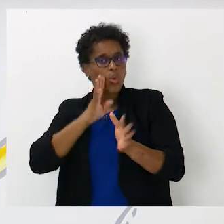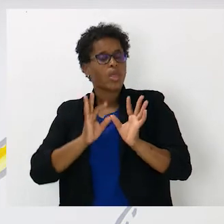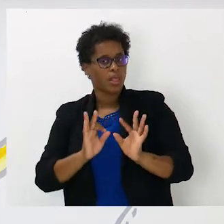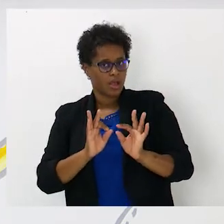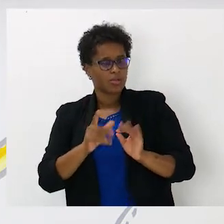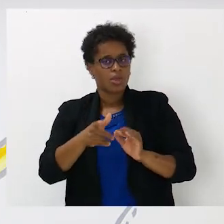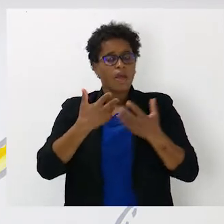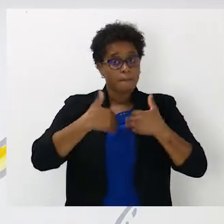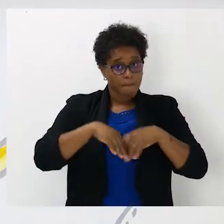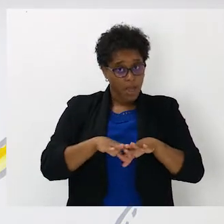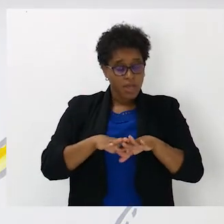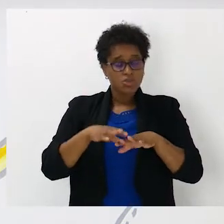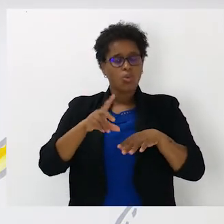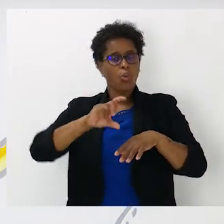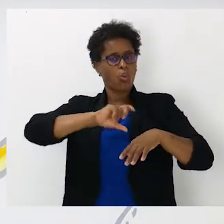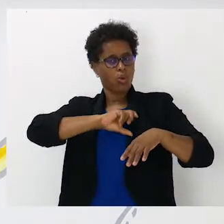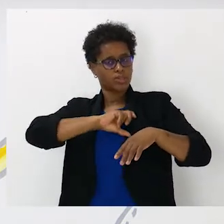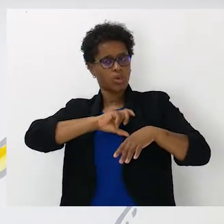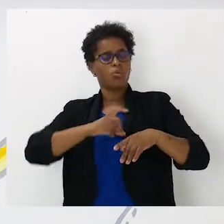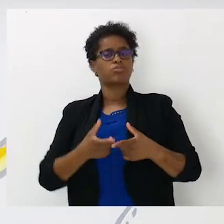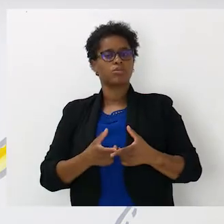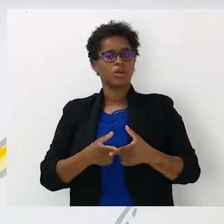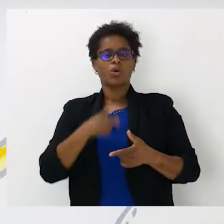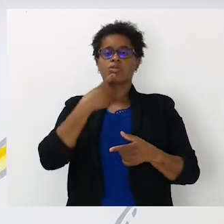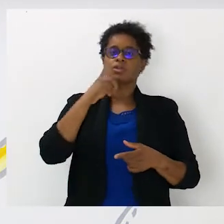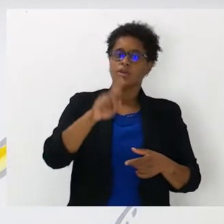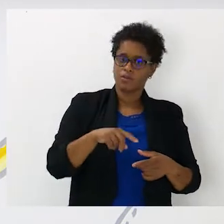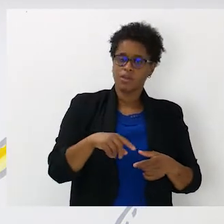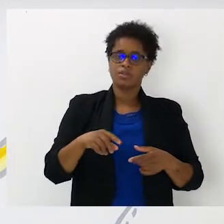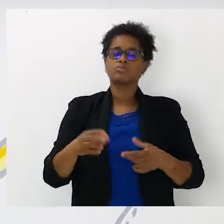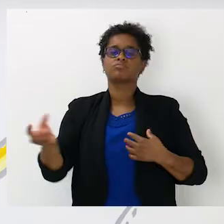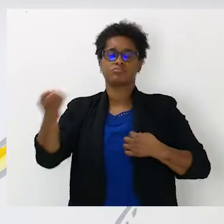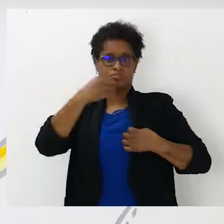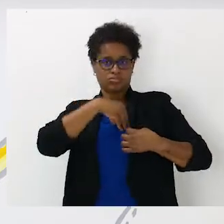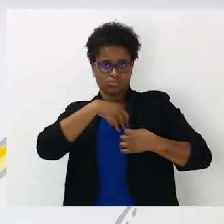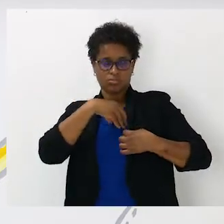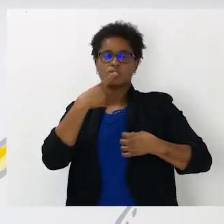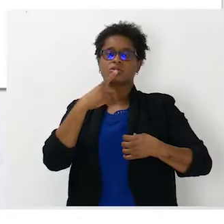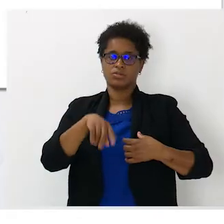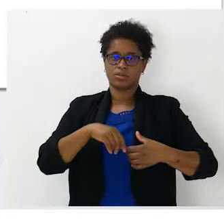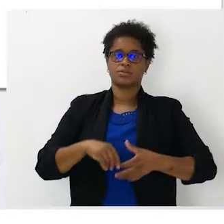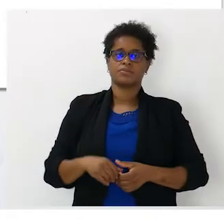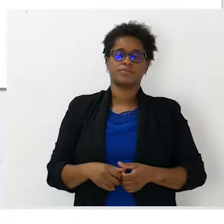mas o coração era de novo recolocado. Está bem?